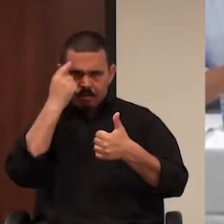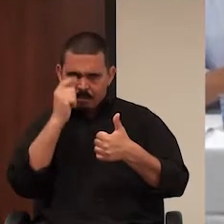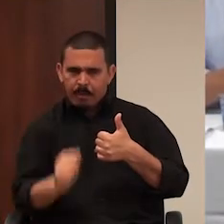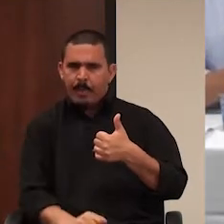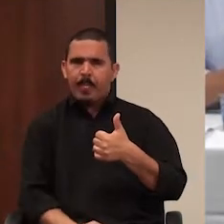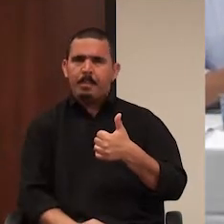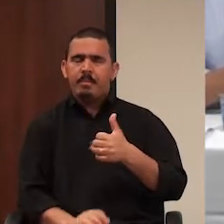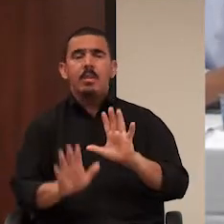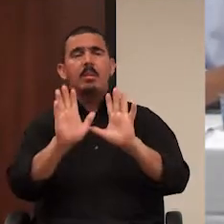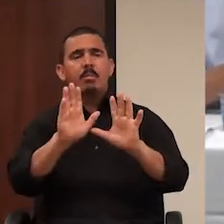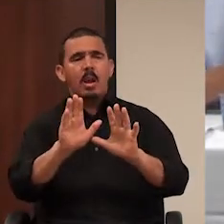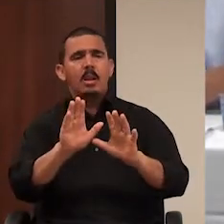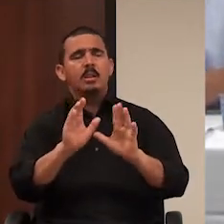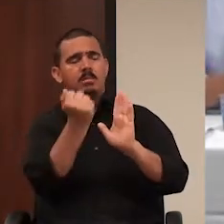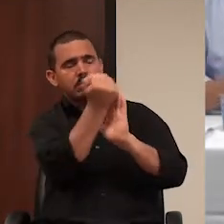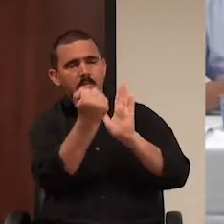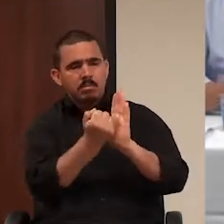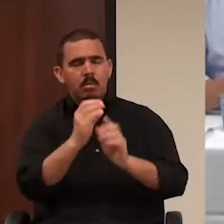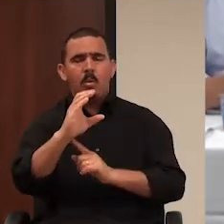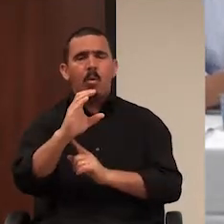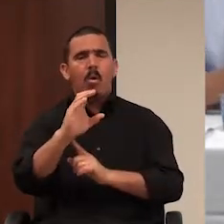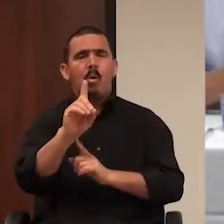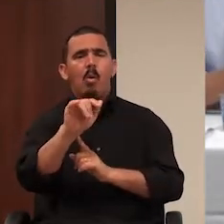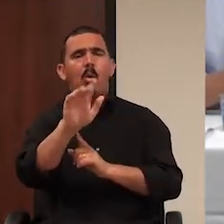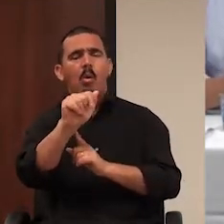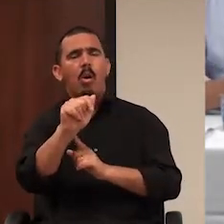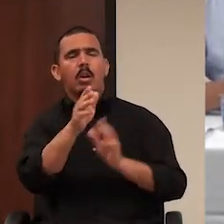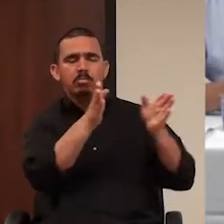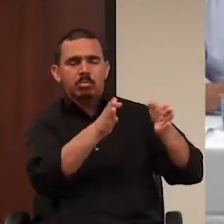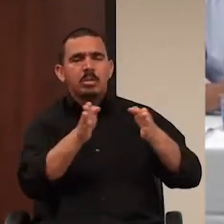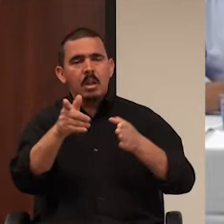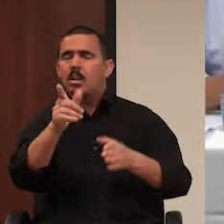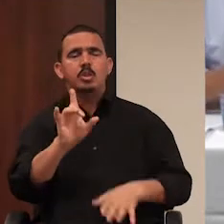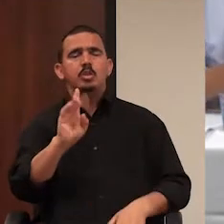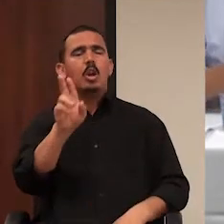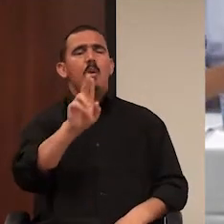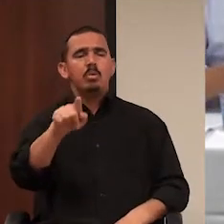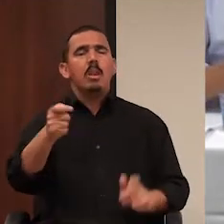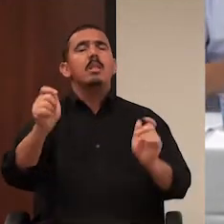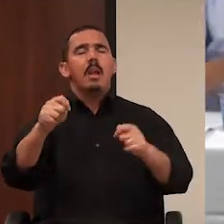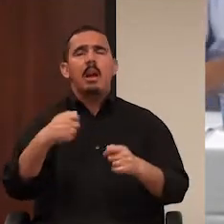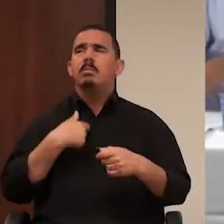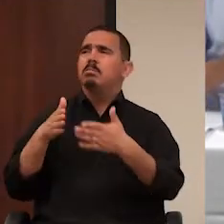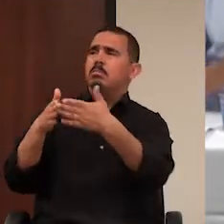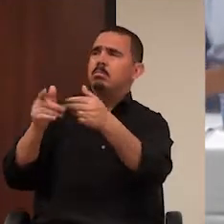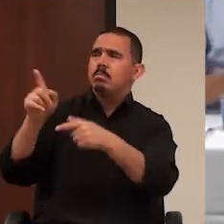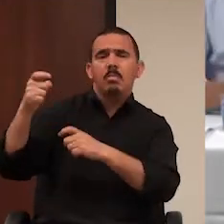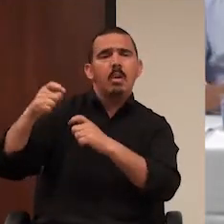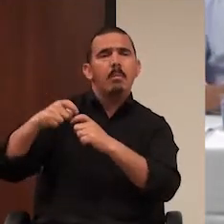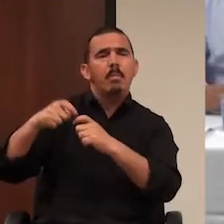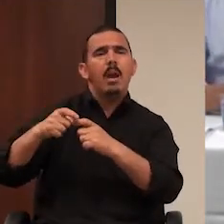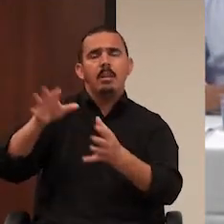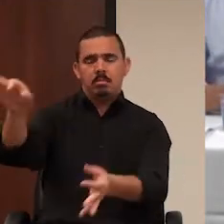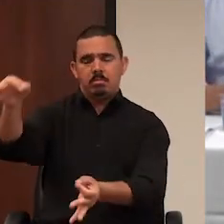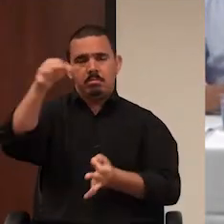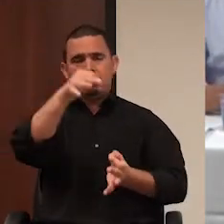Mas, pelo Código de Processo Civil, ele é suficiente para começar o processo de interdição. Então, basta que eu faça uma petição inicial, eu não preciso gastar mais de 2 páginas